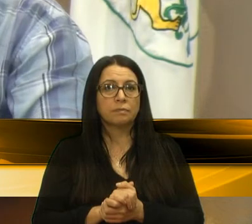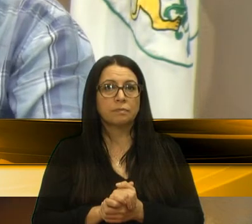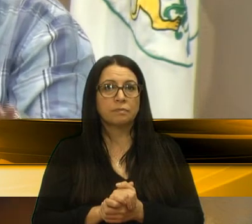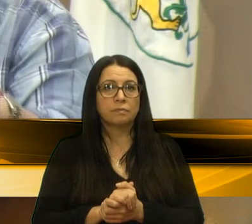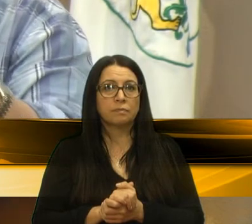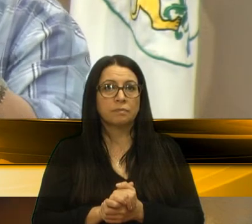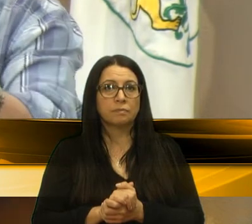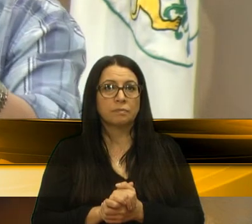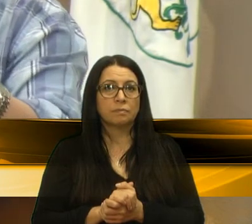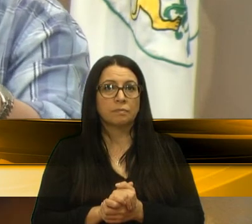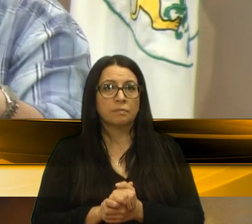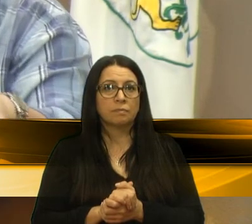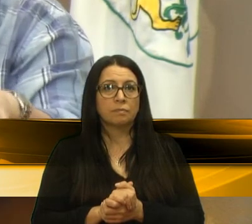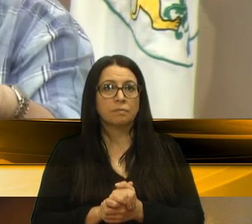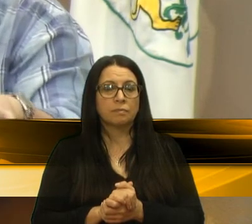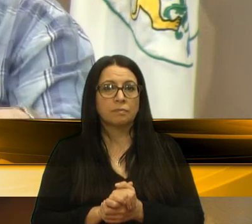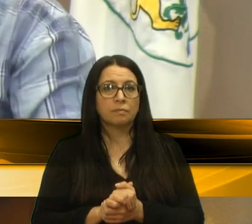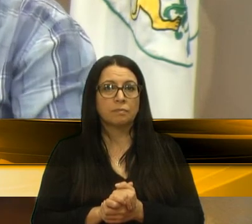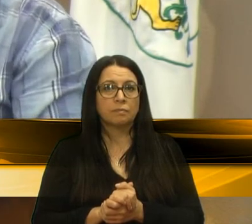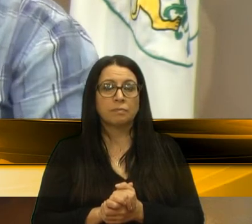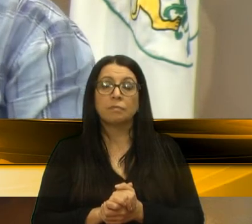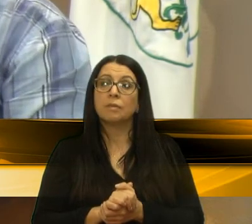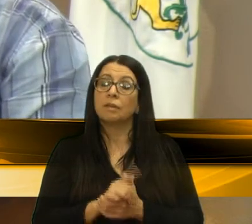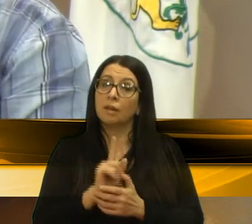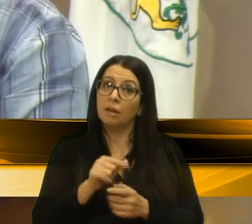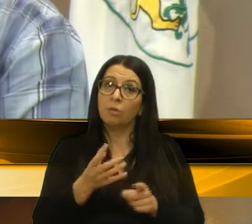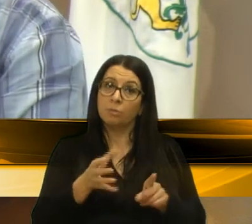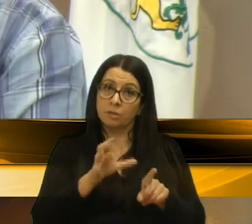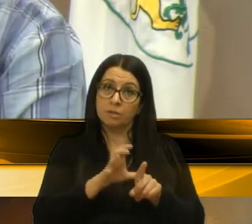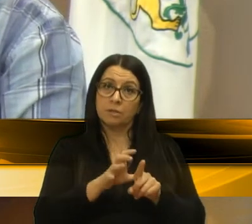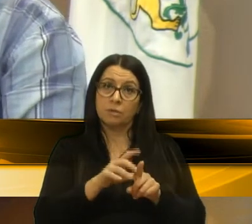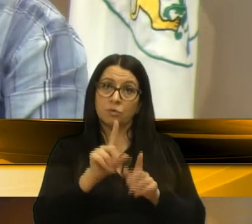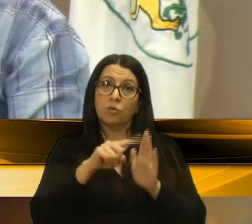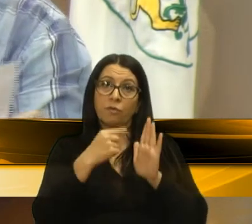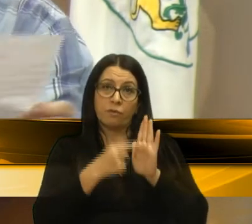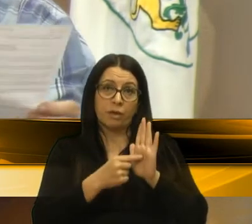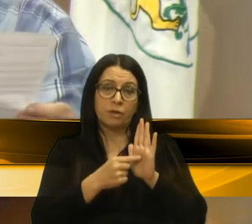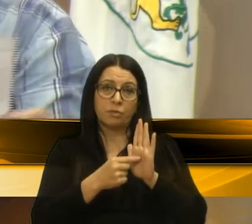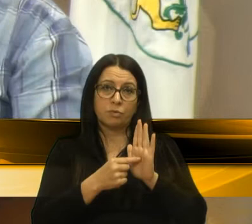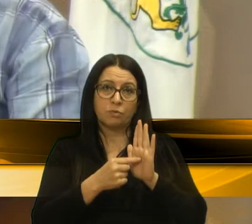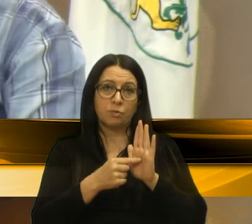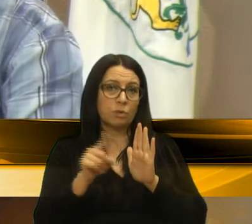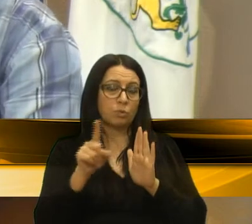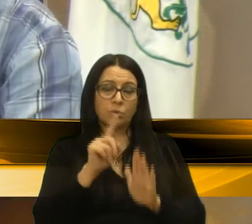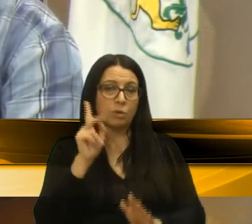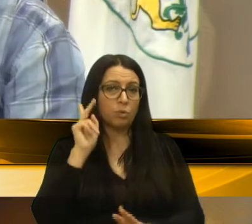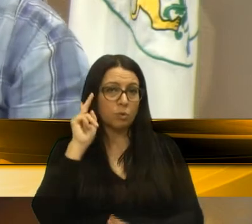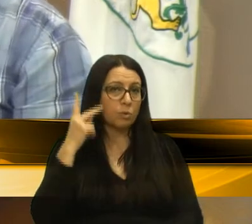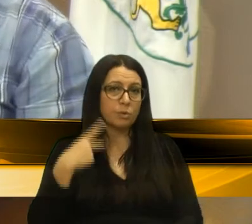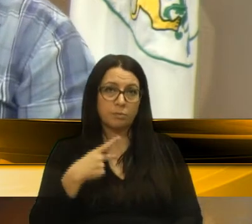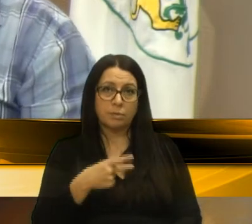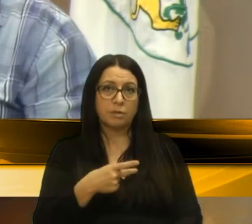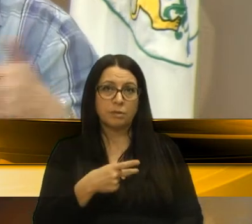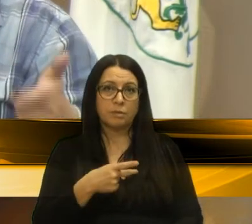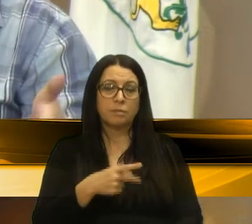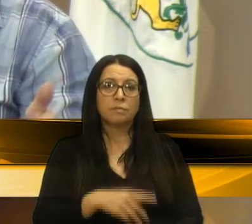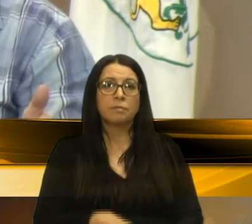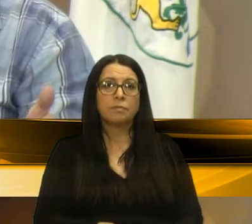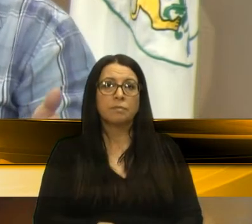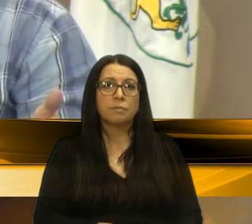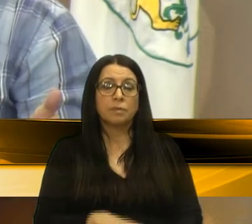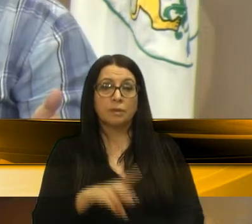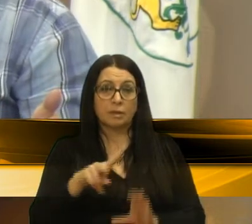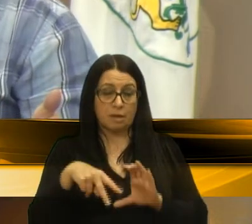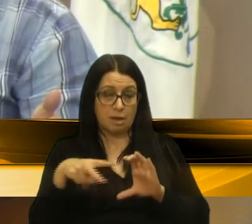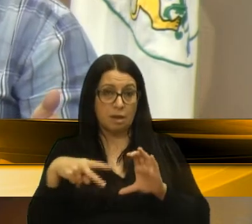a oposição de um veto total eo não reconhecimento da cada da iniciativa da câmara